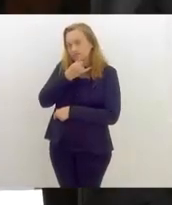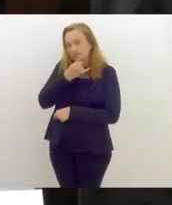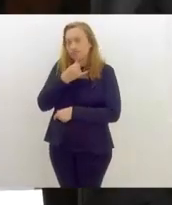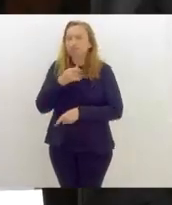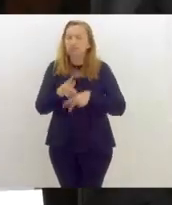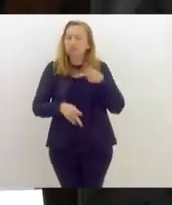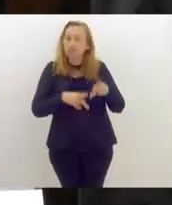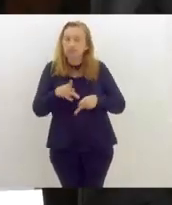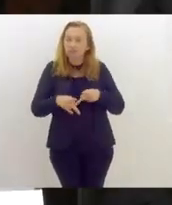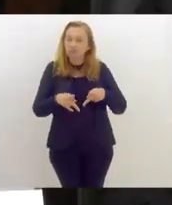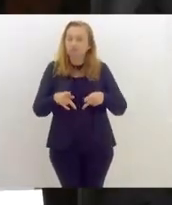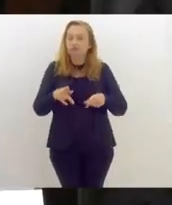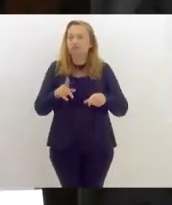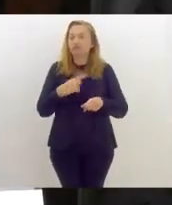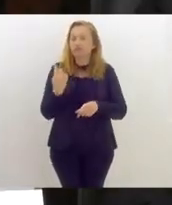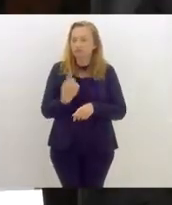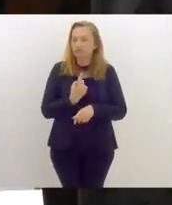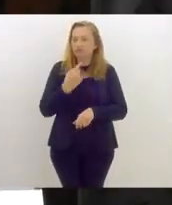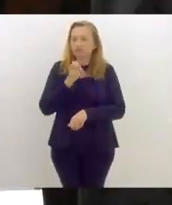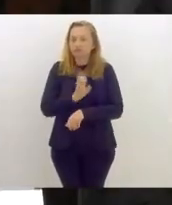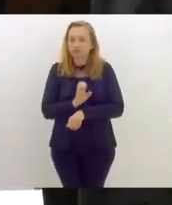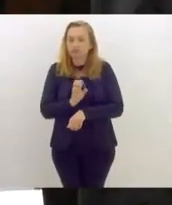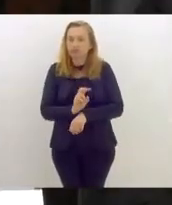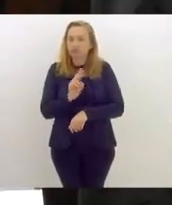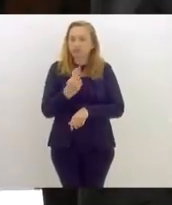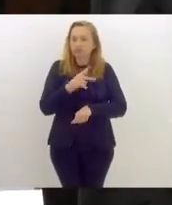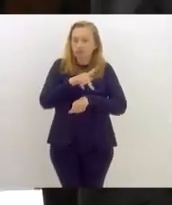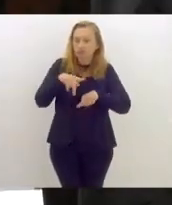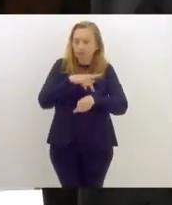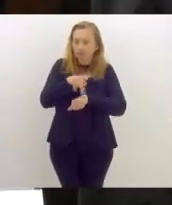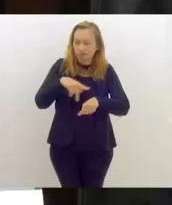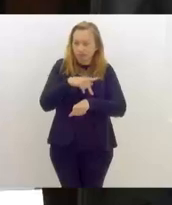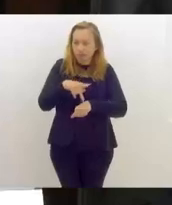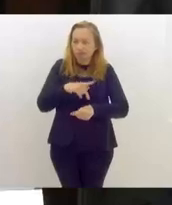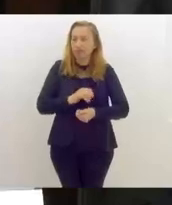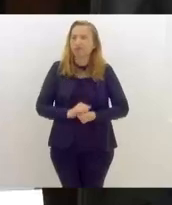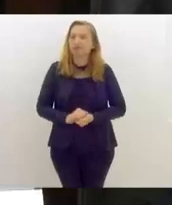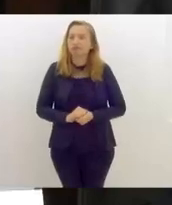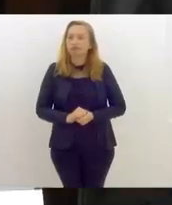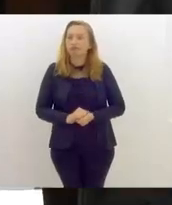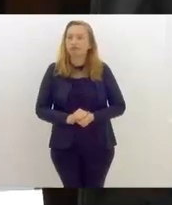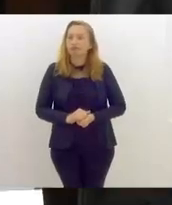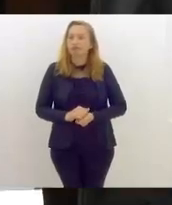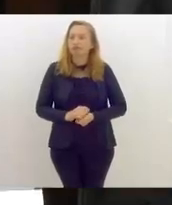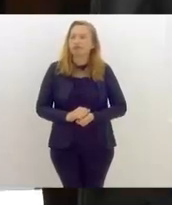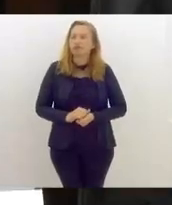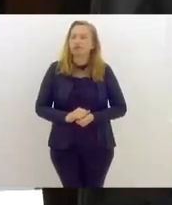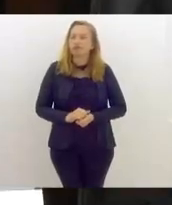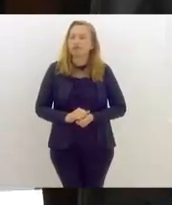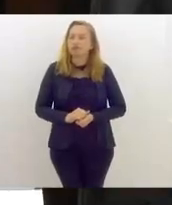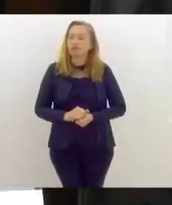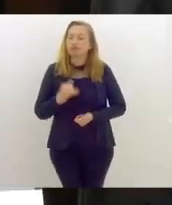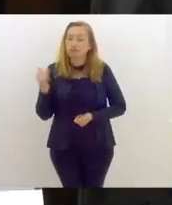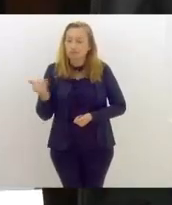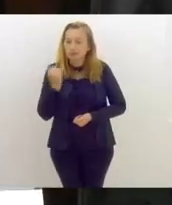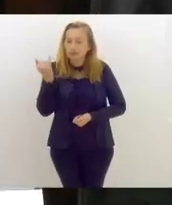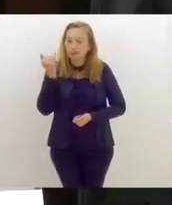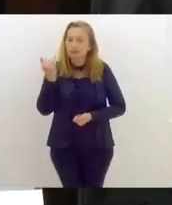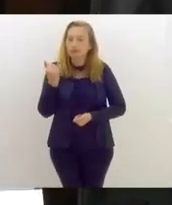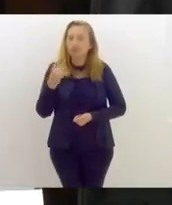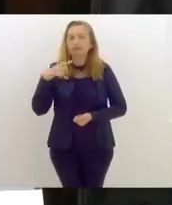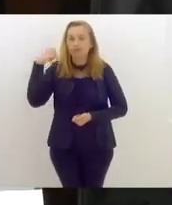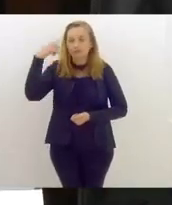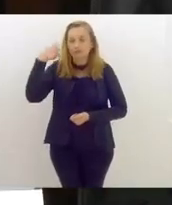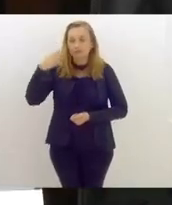do nosso país cada luta travada no nosso estado no nosso país terá Sem dúvida nenhuma a importância dos